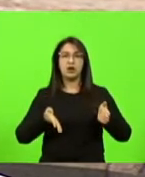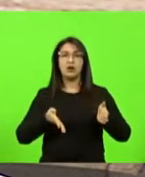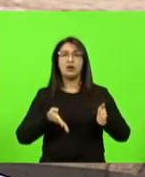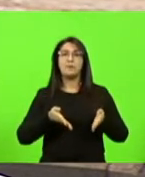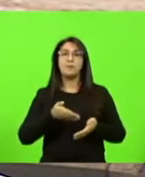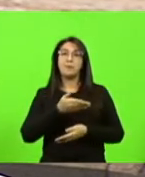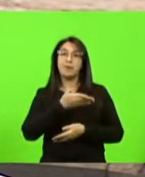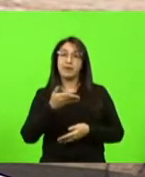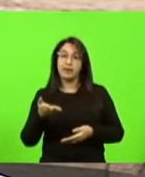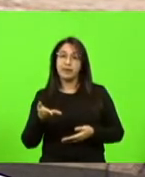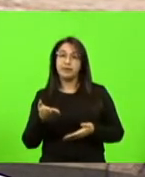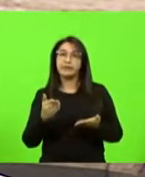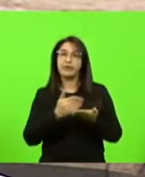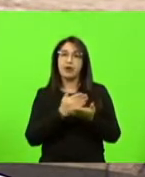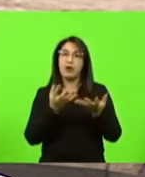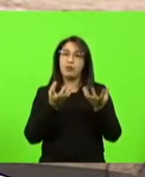possível,